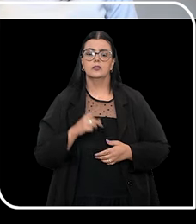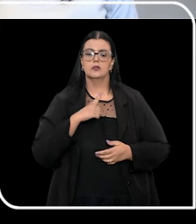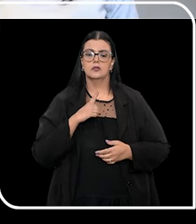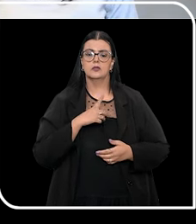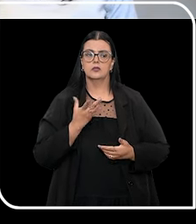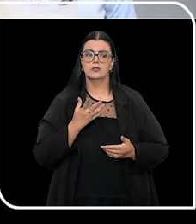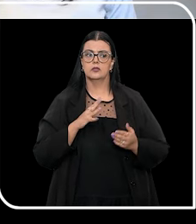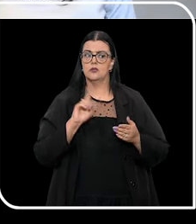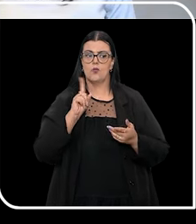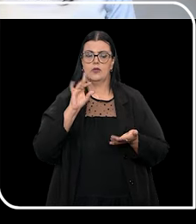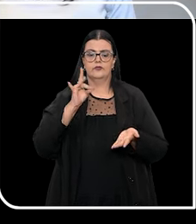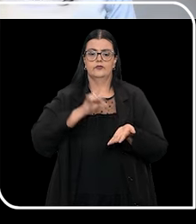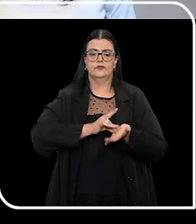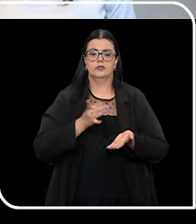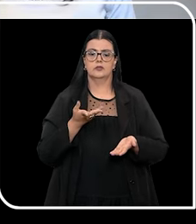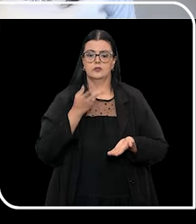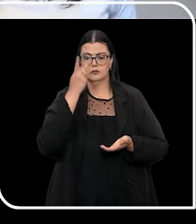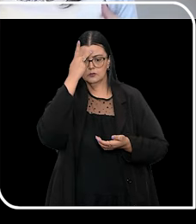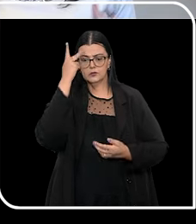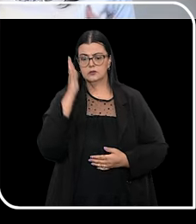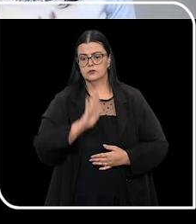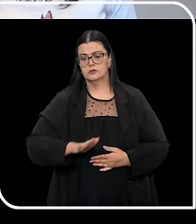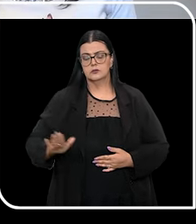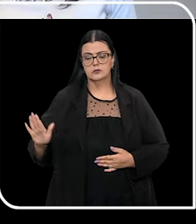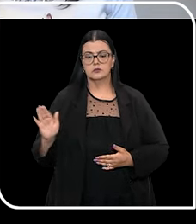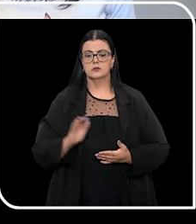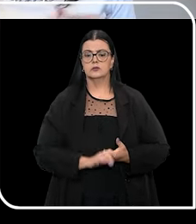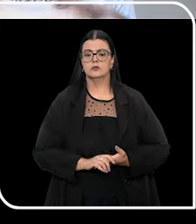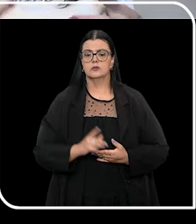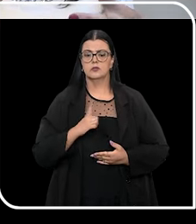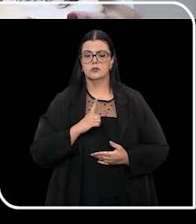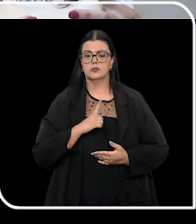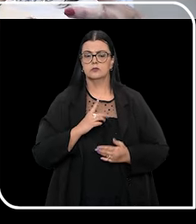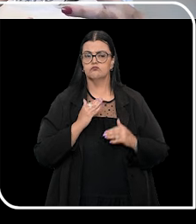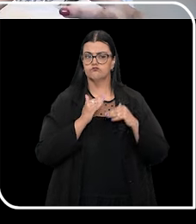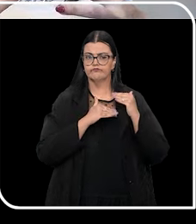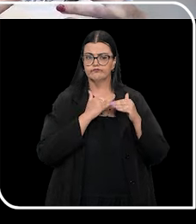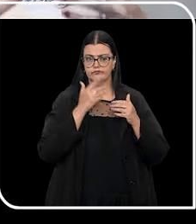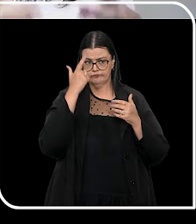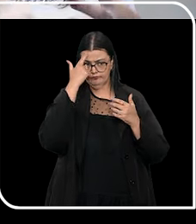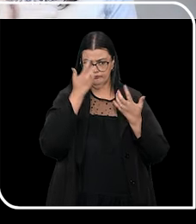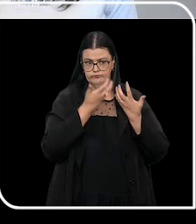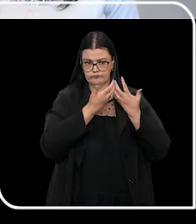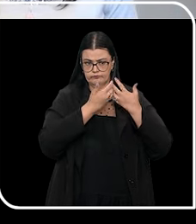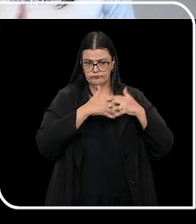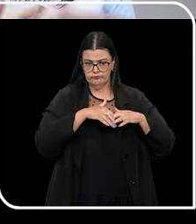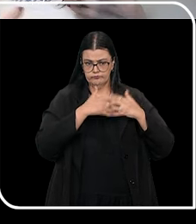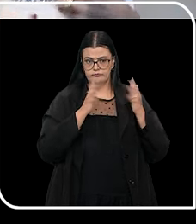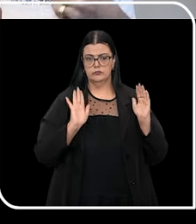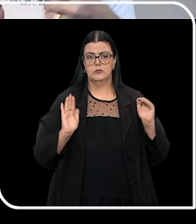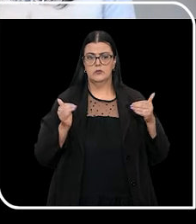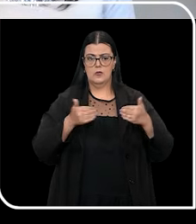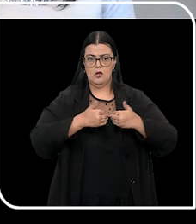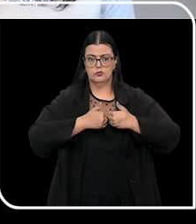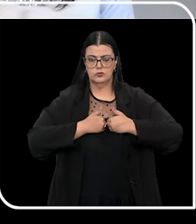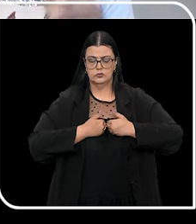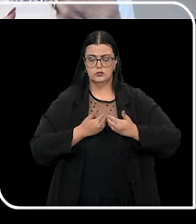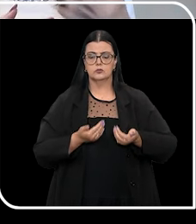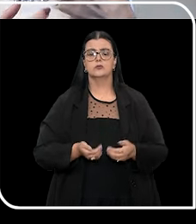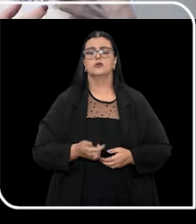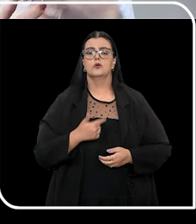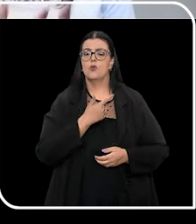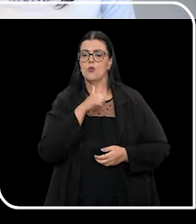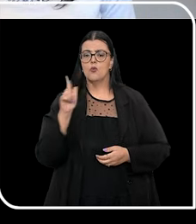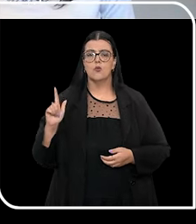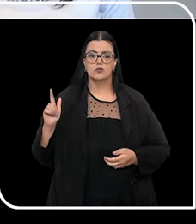tem um mito muito grande e é muito comum em crianças com com algum processamento eh neurodivergente com autismo